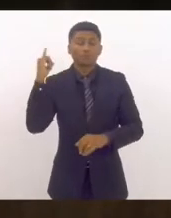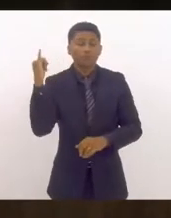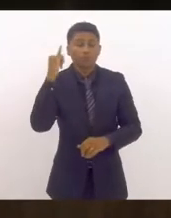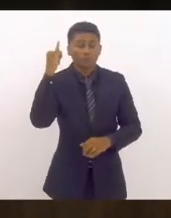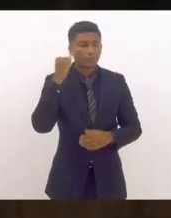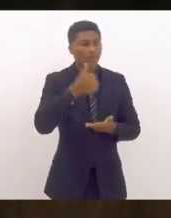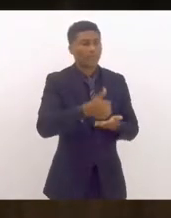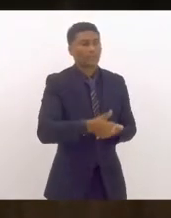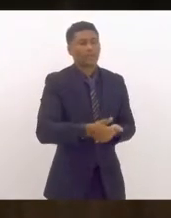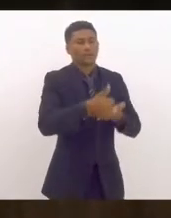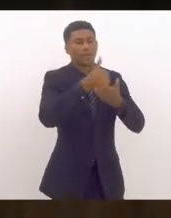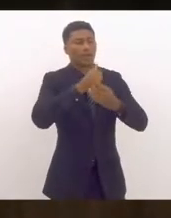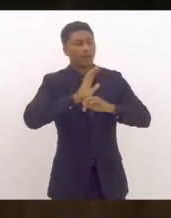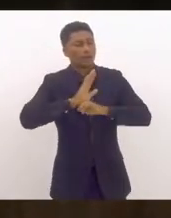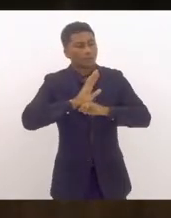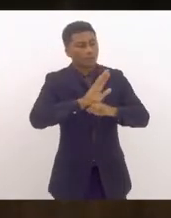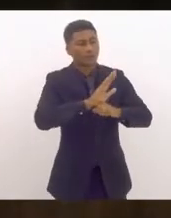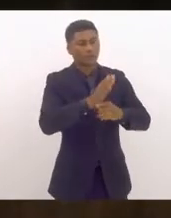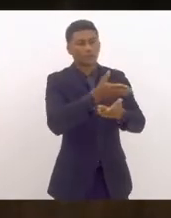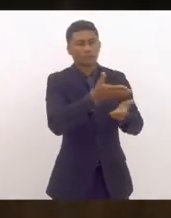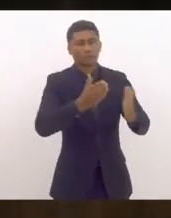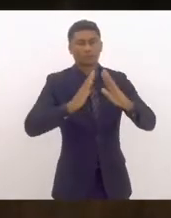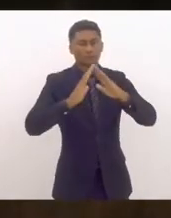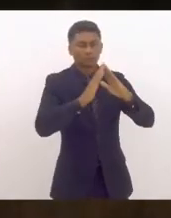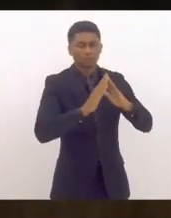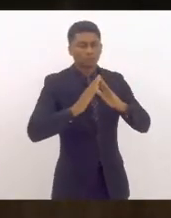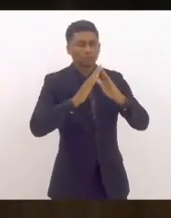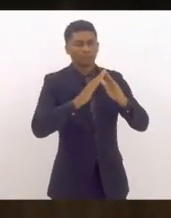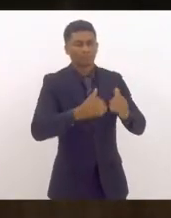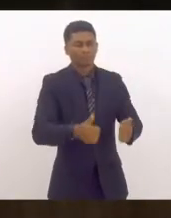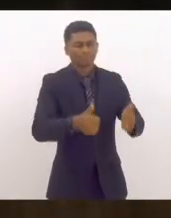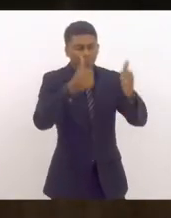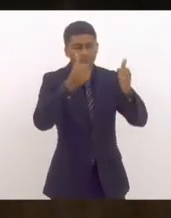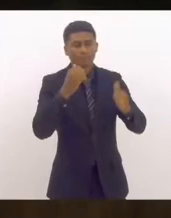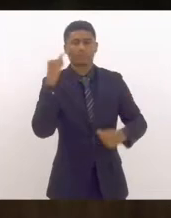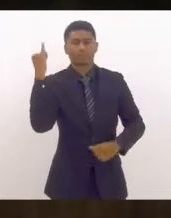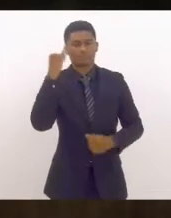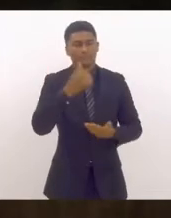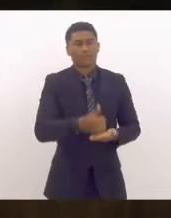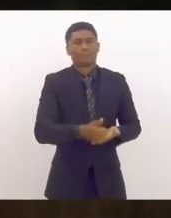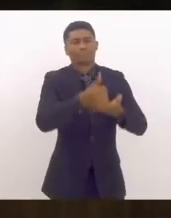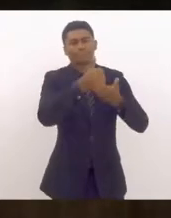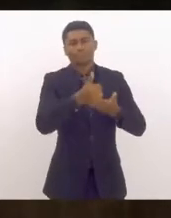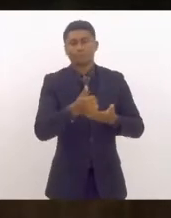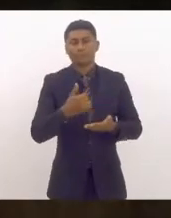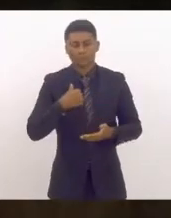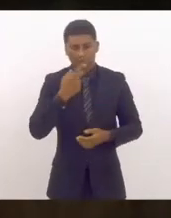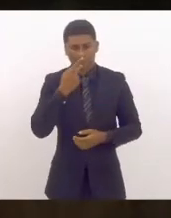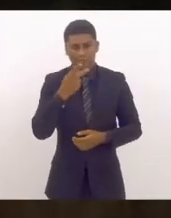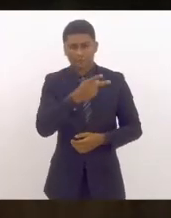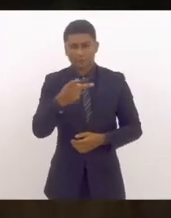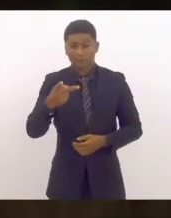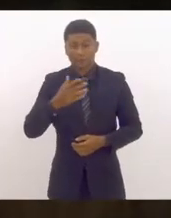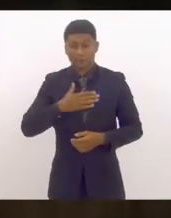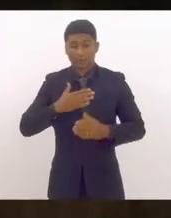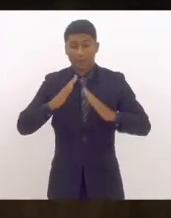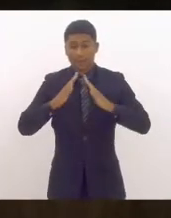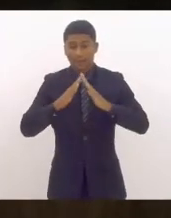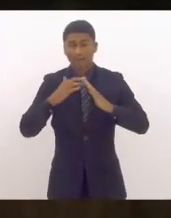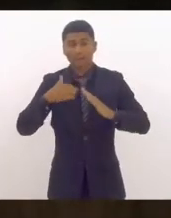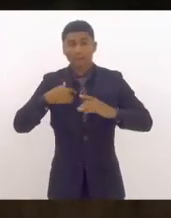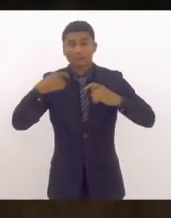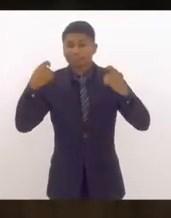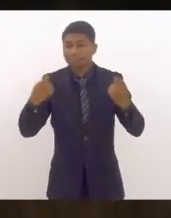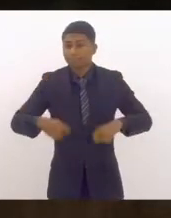de interesse popular e social e econômico. Já disse aqui que eu tive que bater a laje da minha casa, senhor presidente,